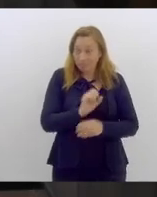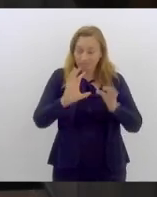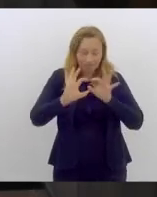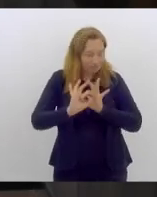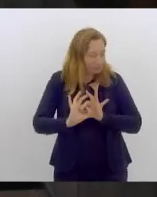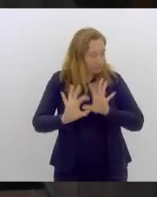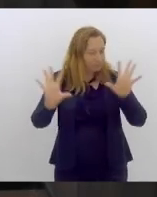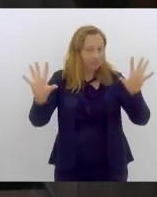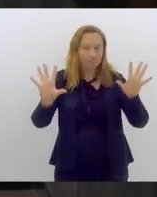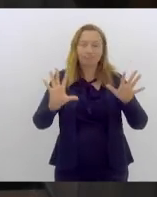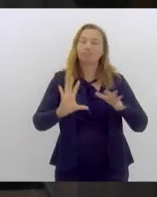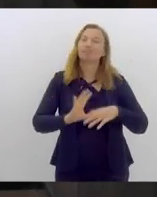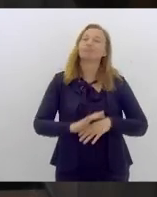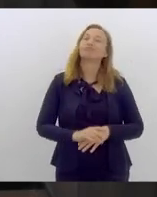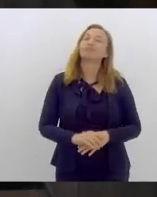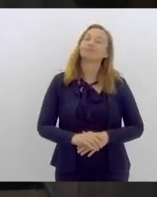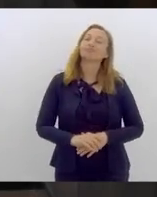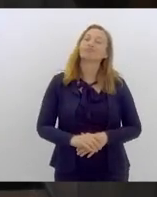democracia.